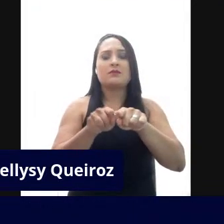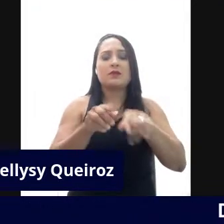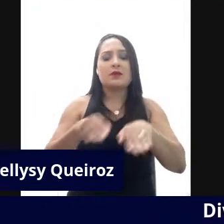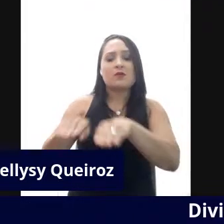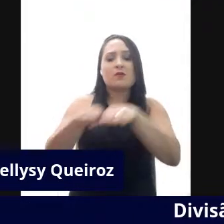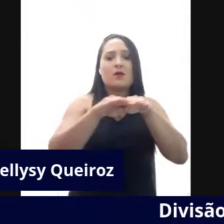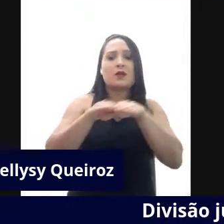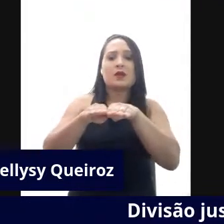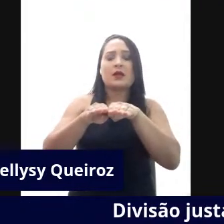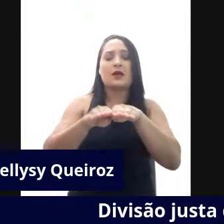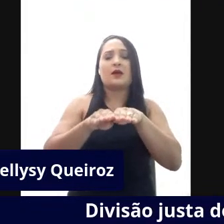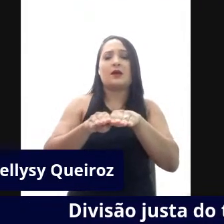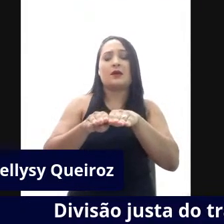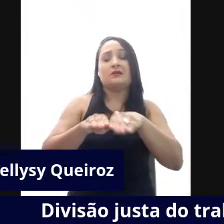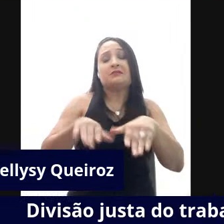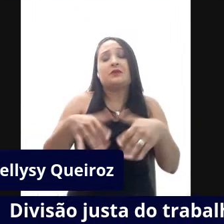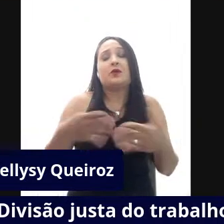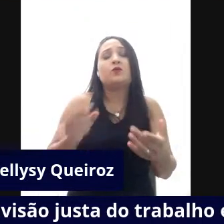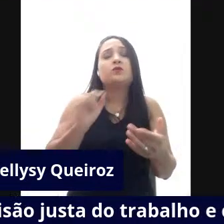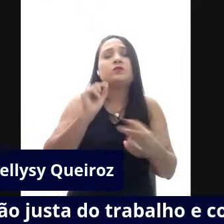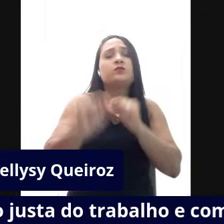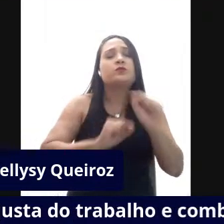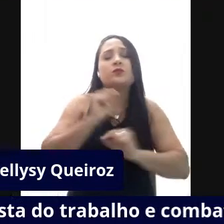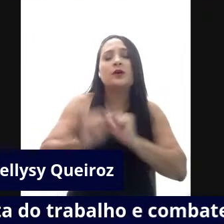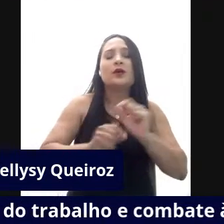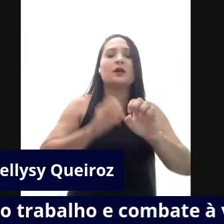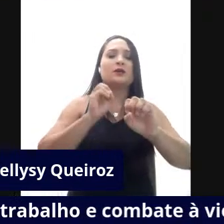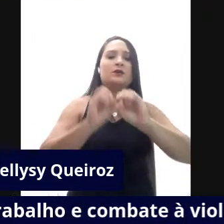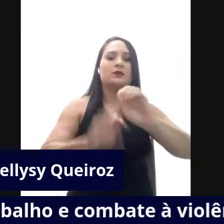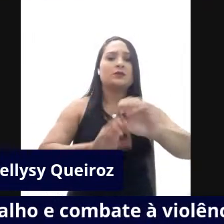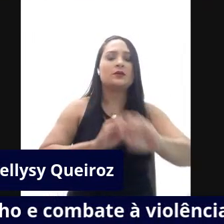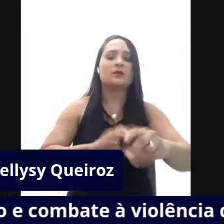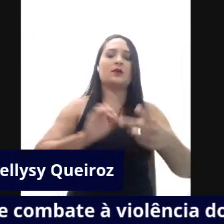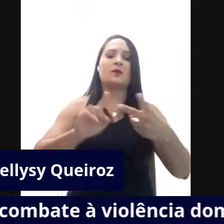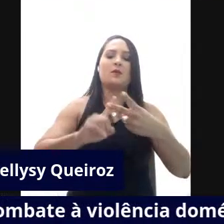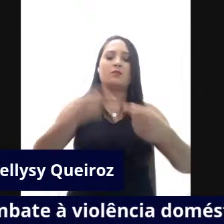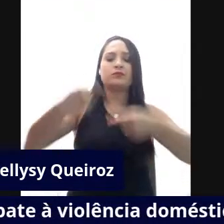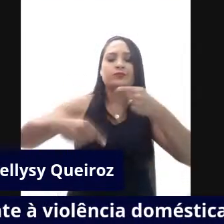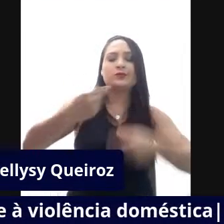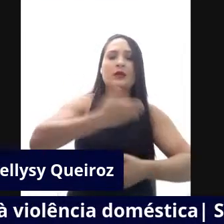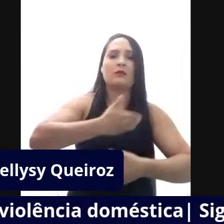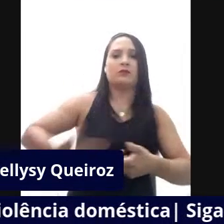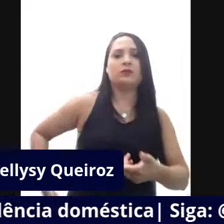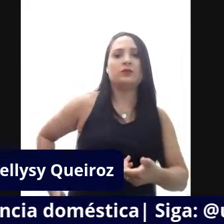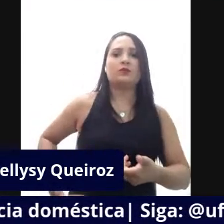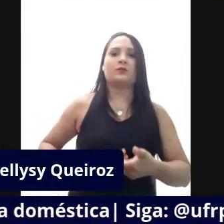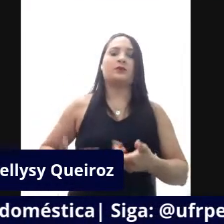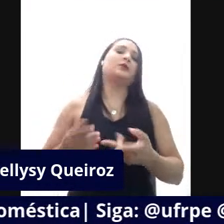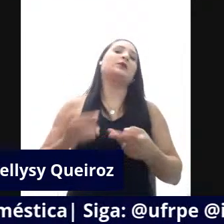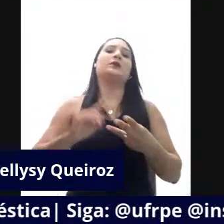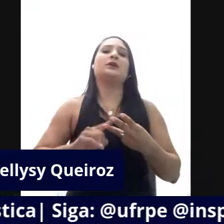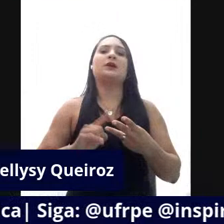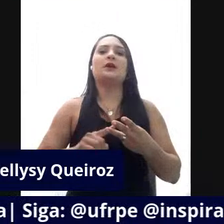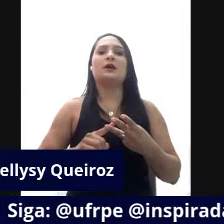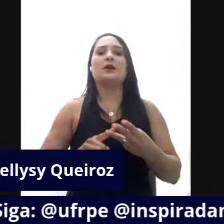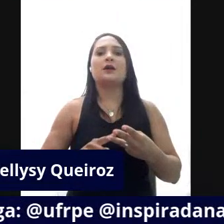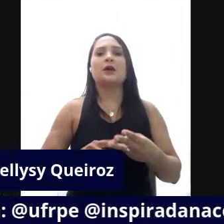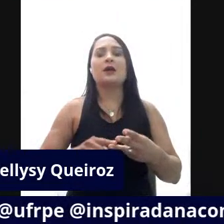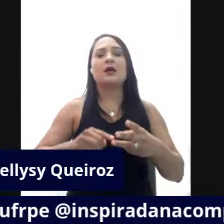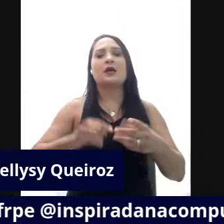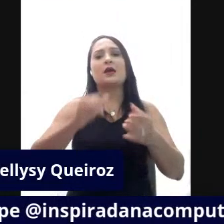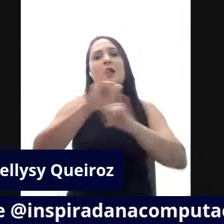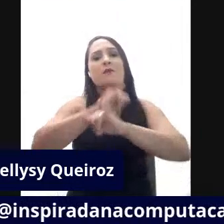educação, pelas políticas públicas, pelas grandes mídias, as propagandas, elas